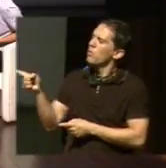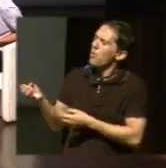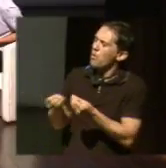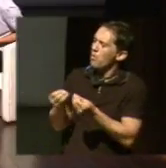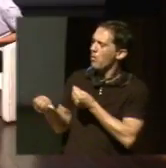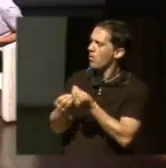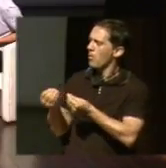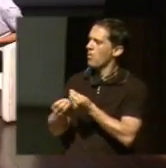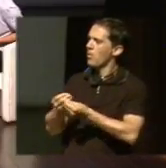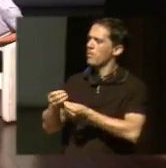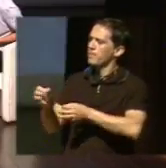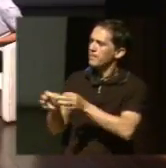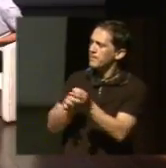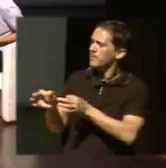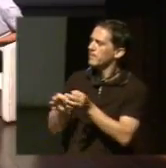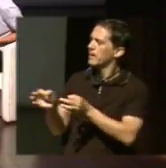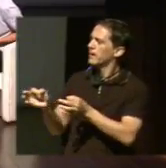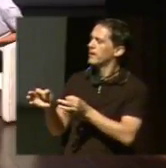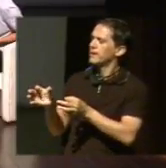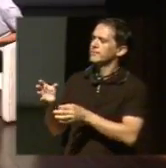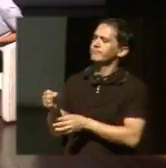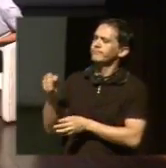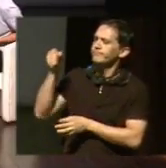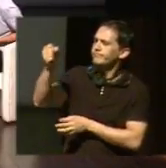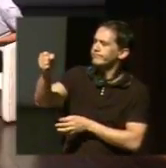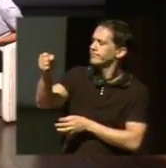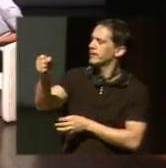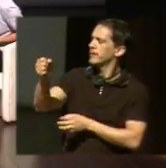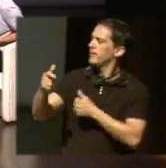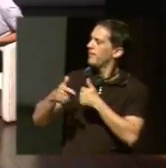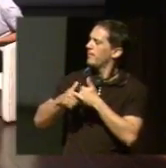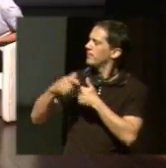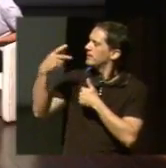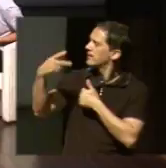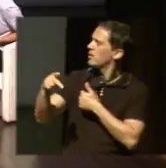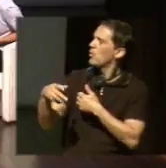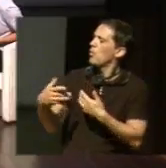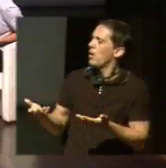personagem atuar? Qual seria o papel dessas pessoas no filme criado por vocês?